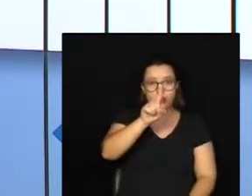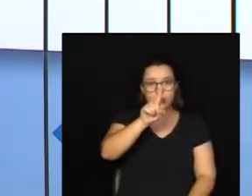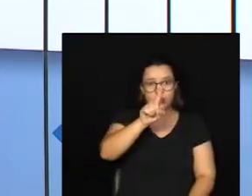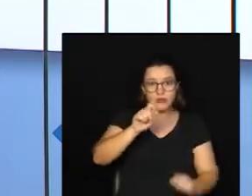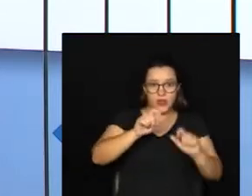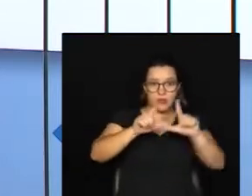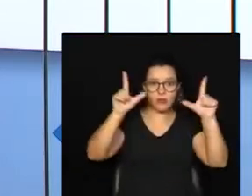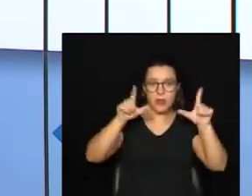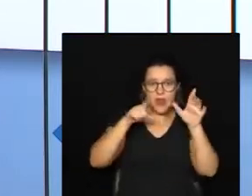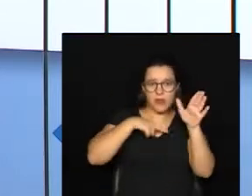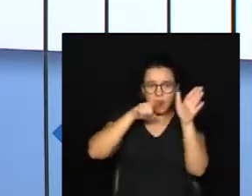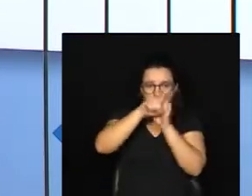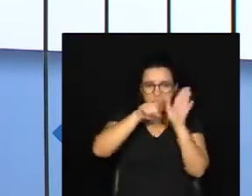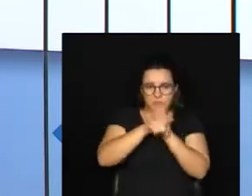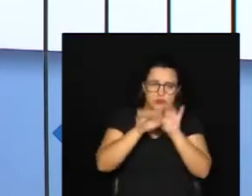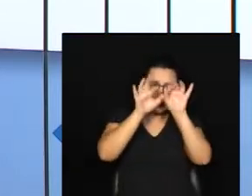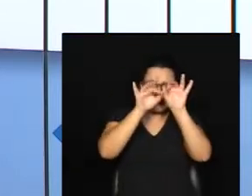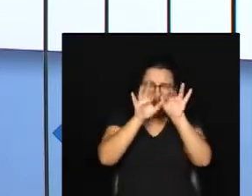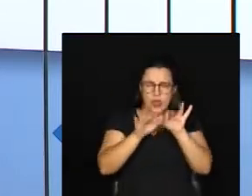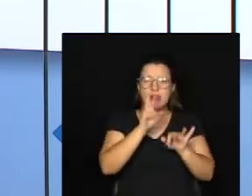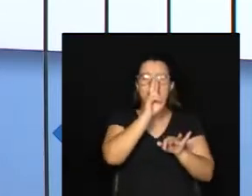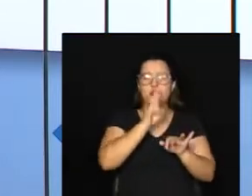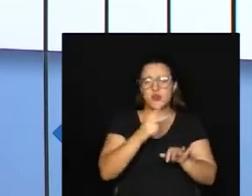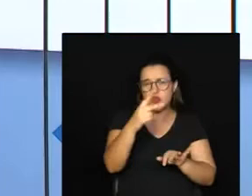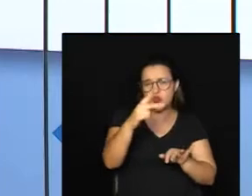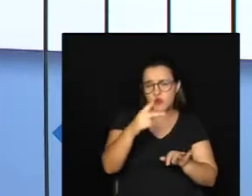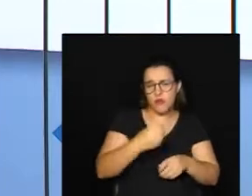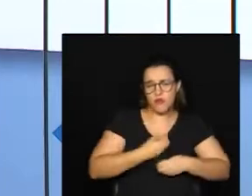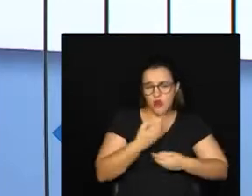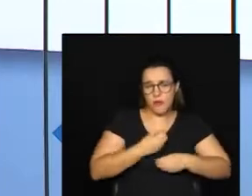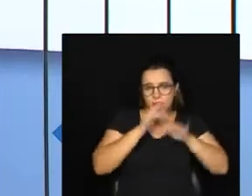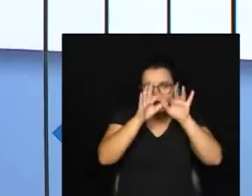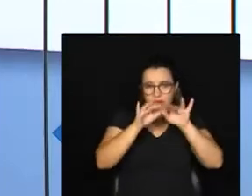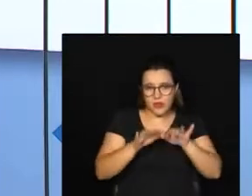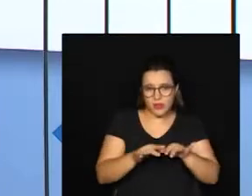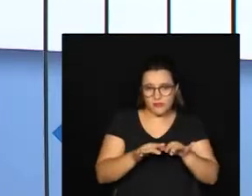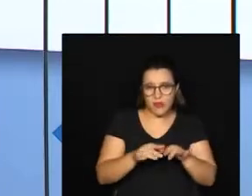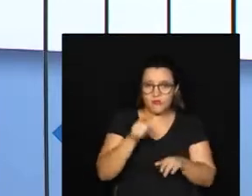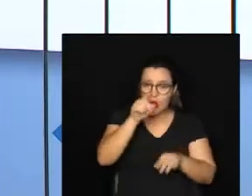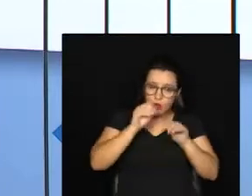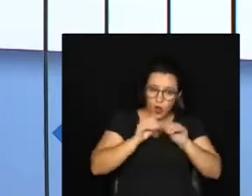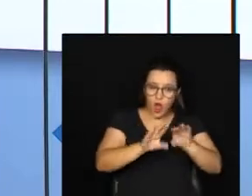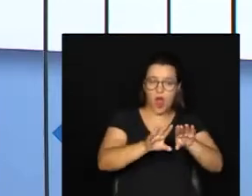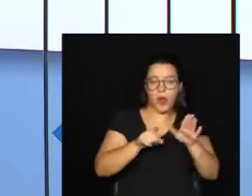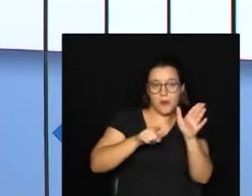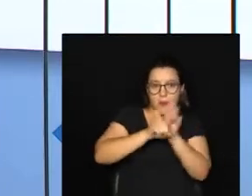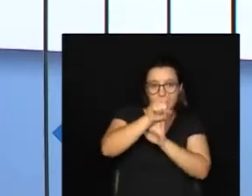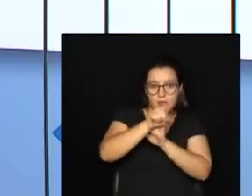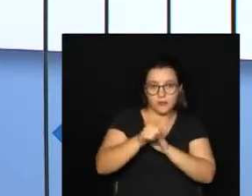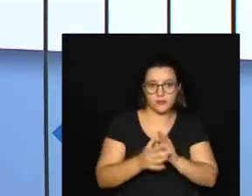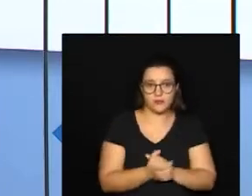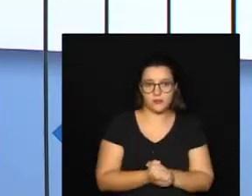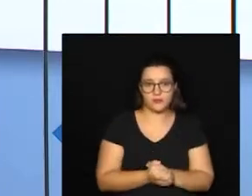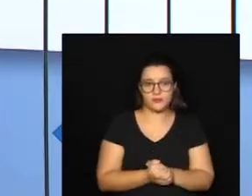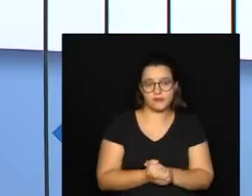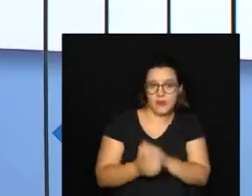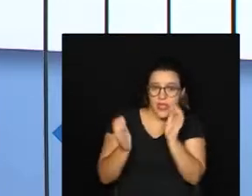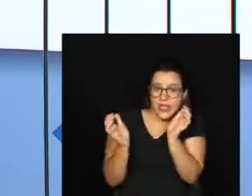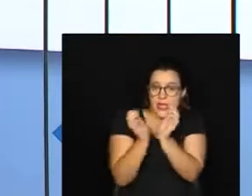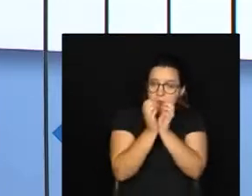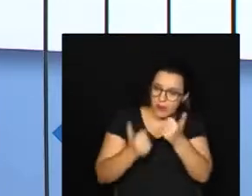um formulário que você vai preencher os seus dados e ali fazer a sua pergunta. A equipe que dá